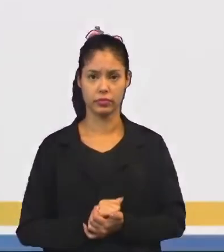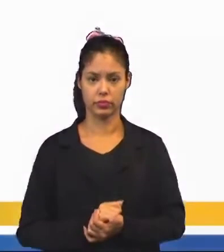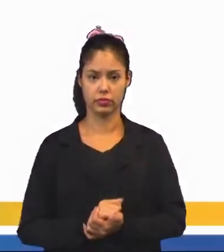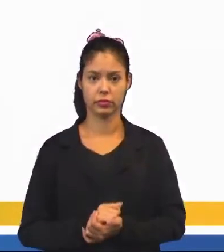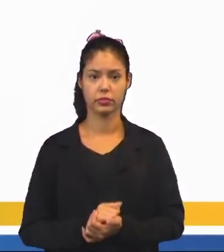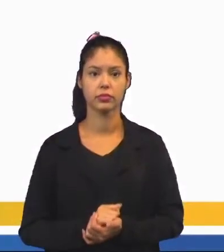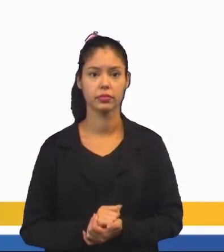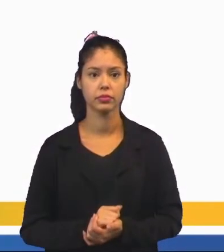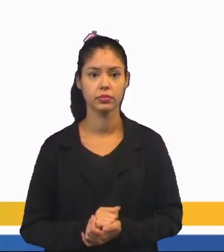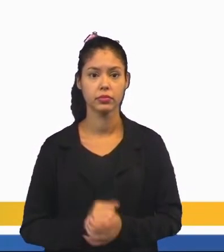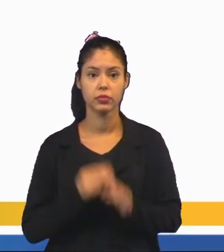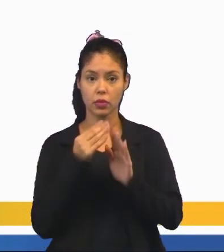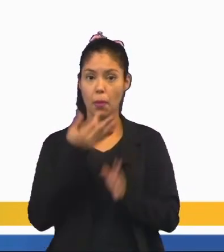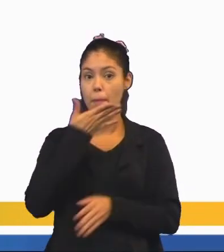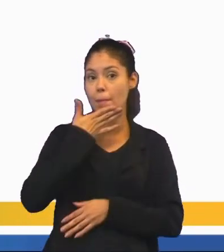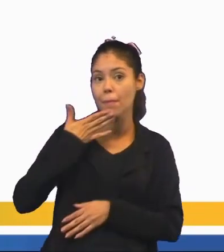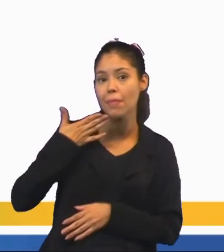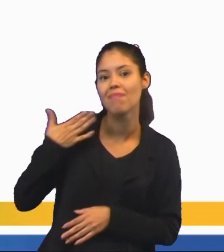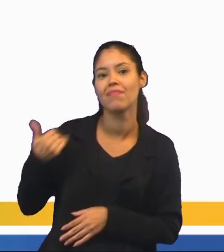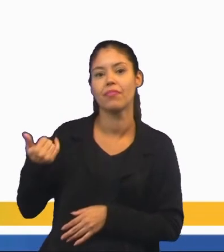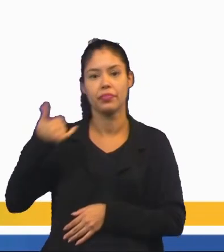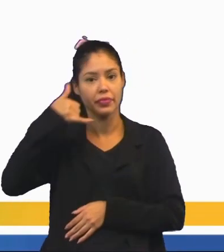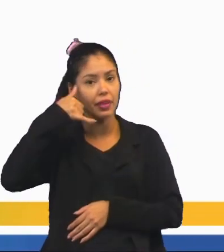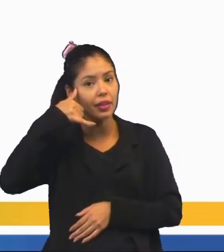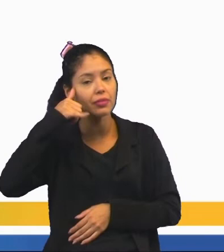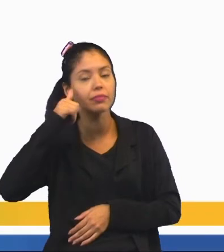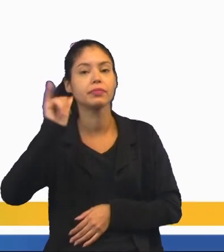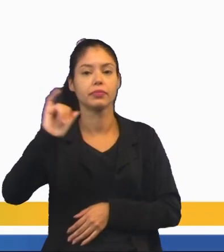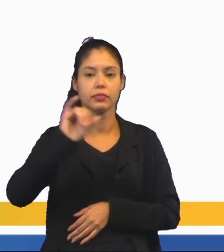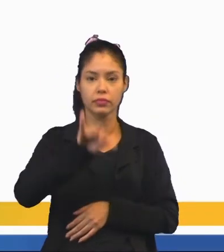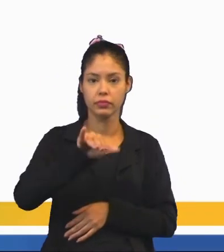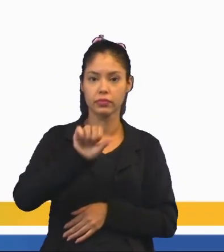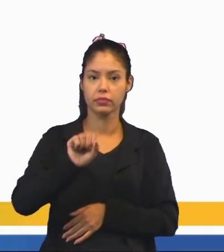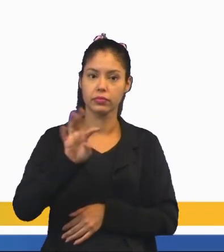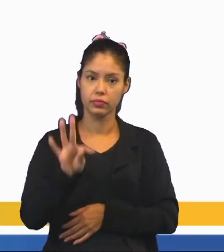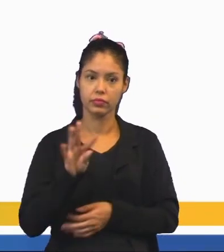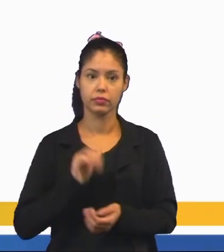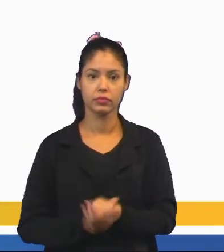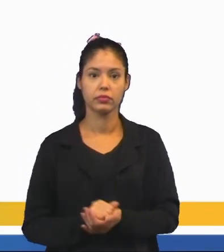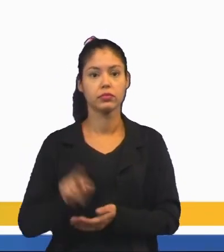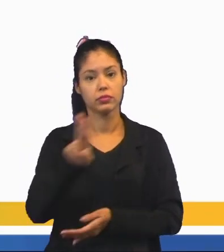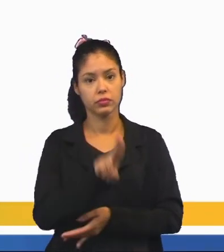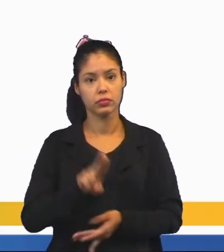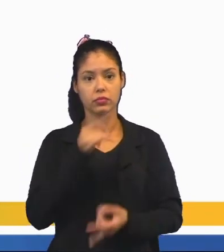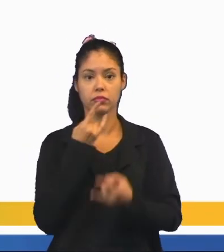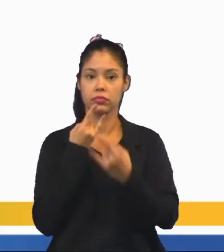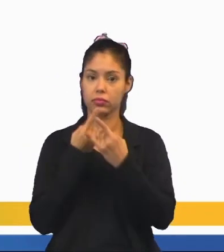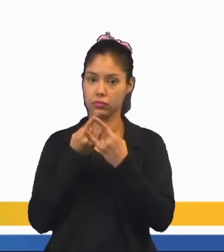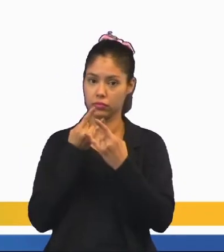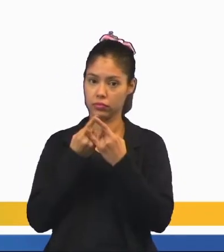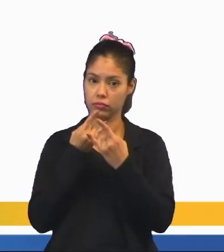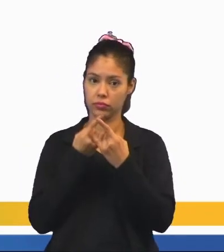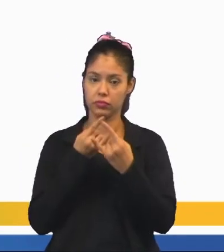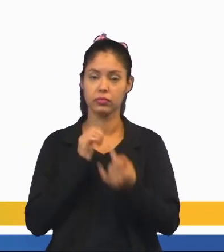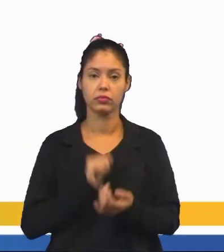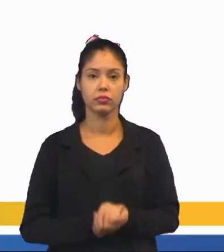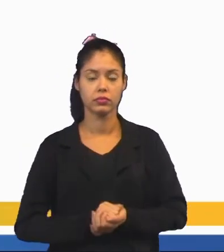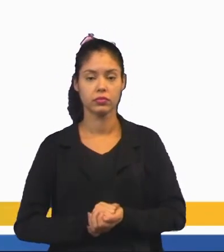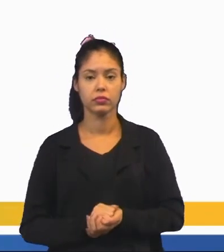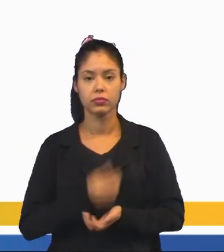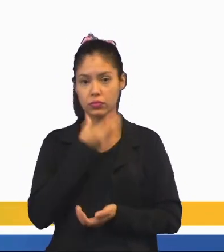ver? O método mais eficaz para evitar a transmissão das ITs é o uso da